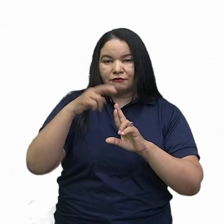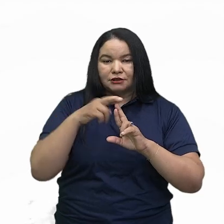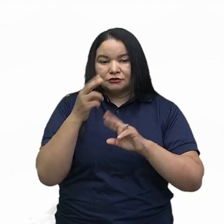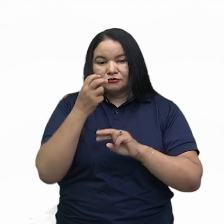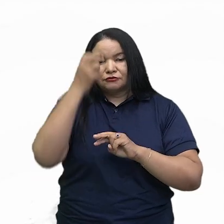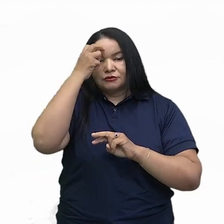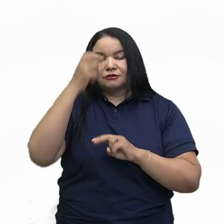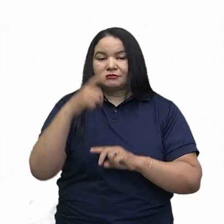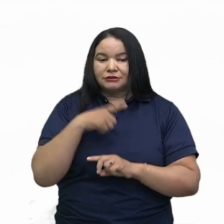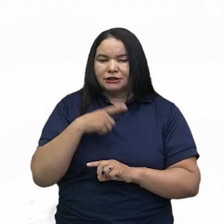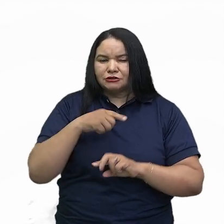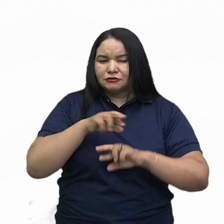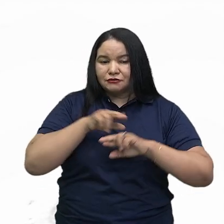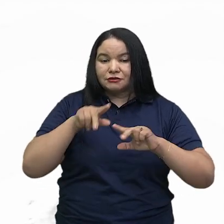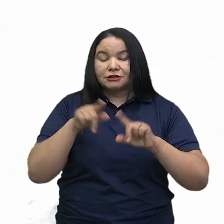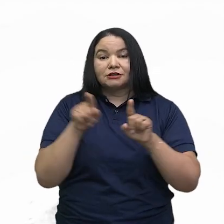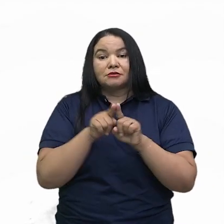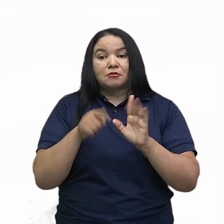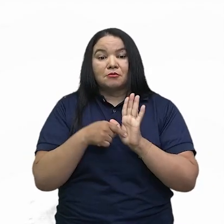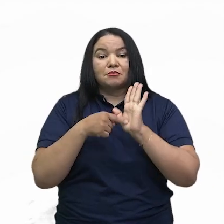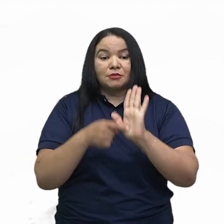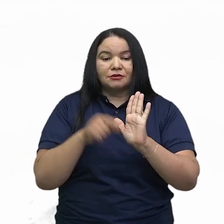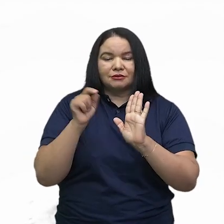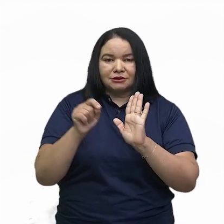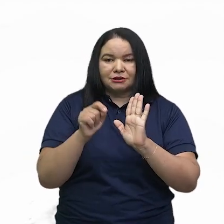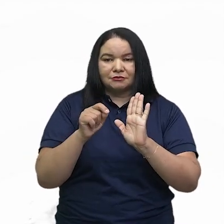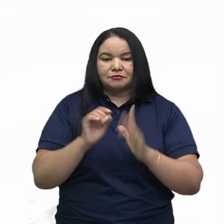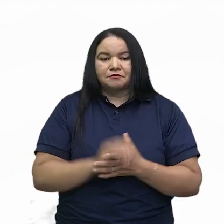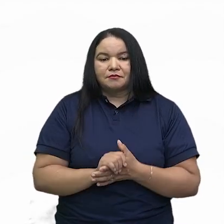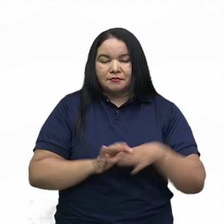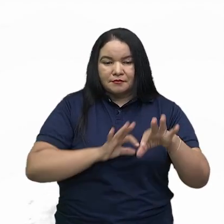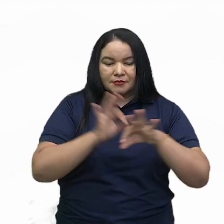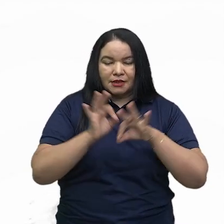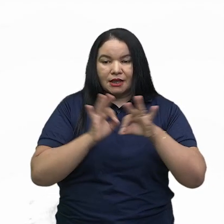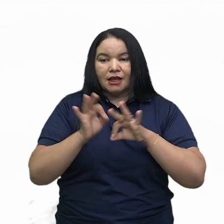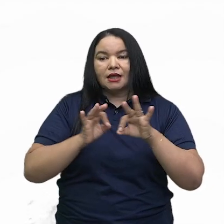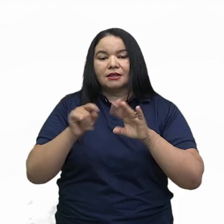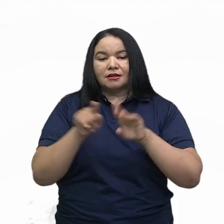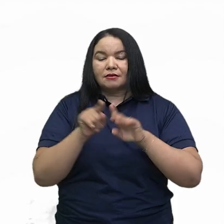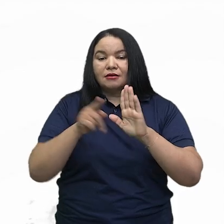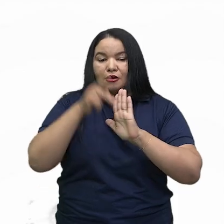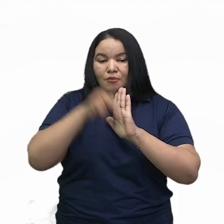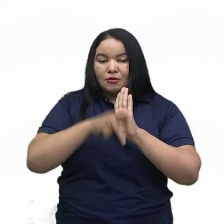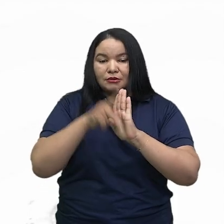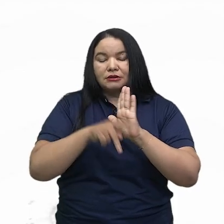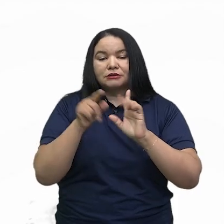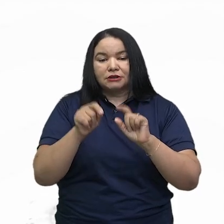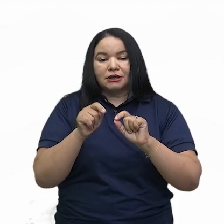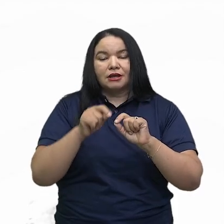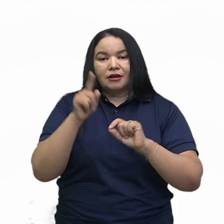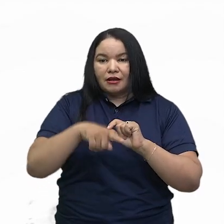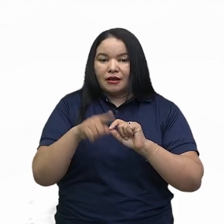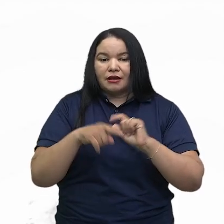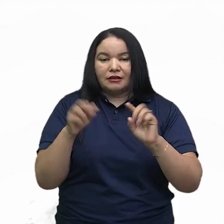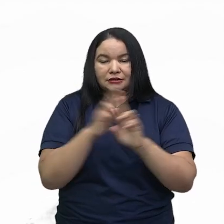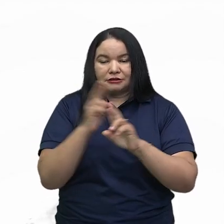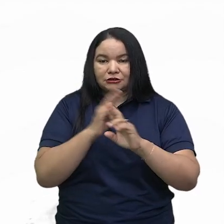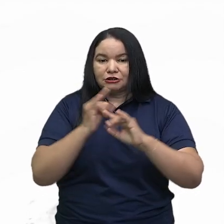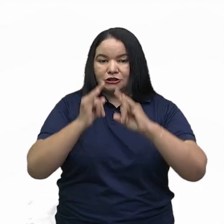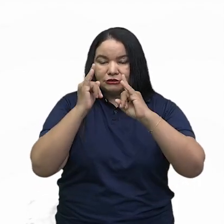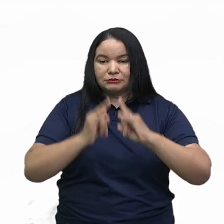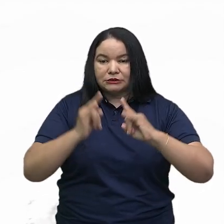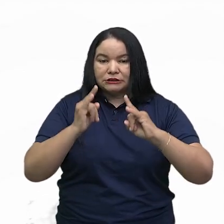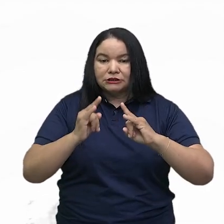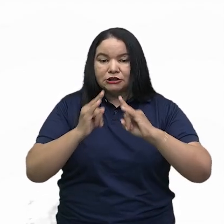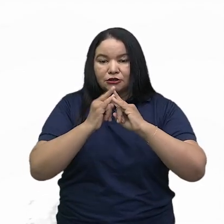utiliza registros culturais, que nós temos sim referências e que traz para a gente um plano de salvaguardar